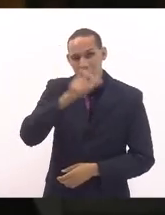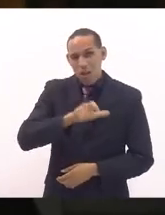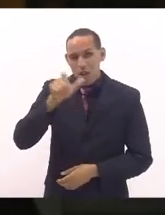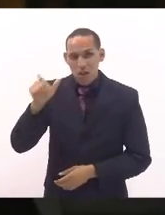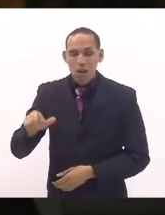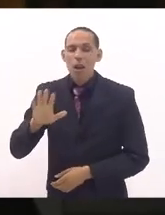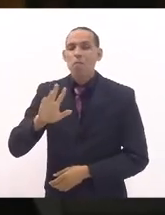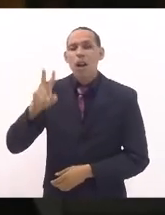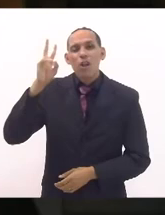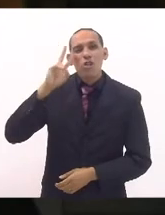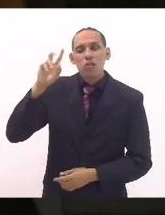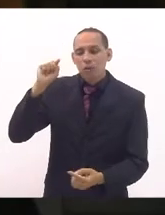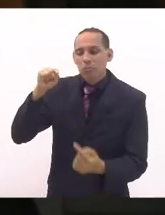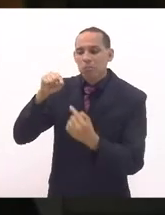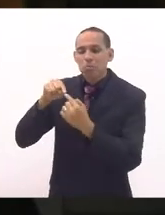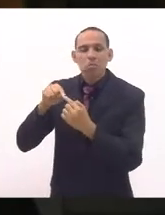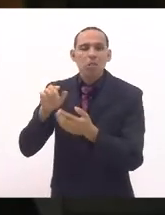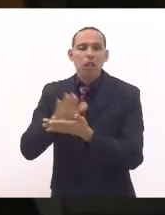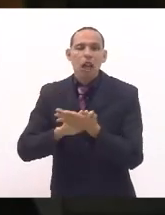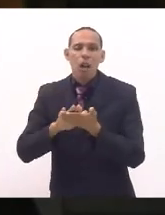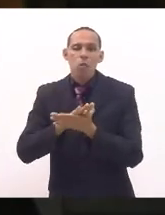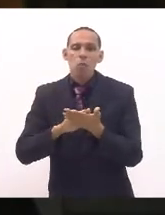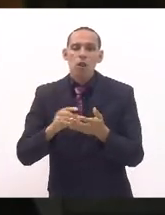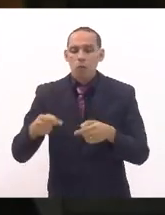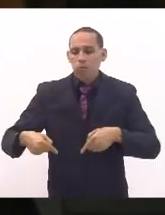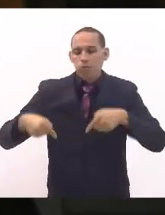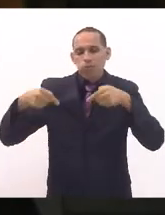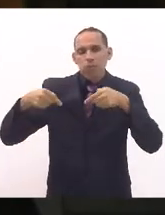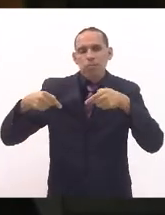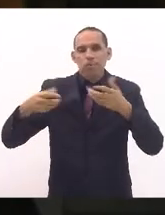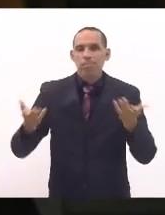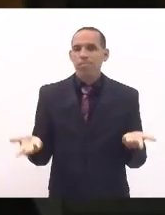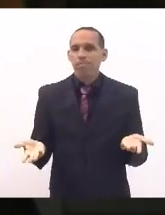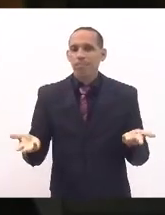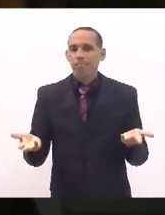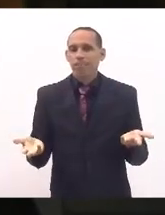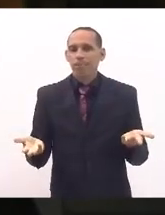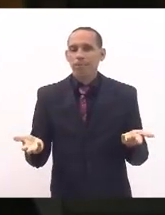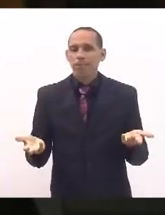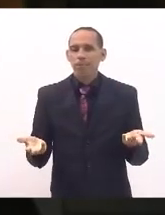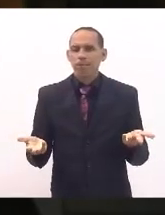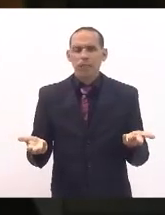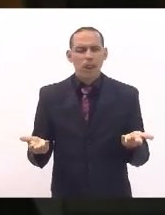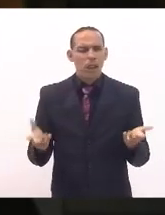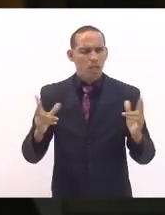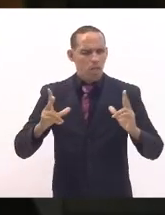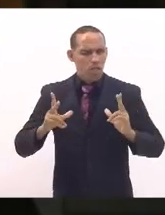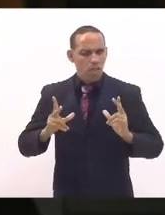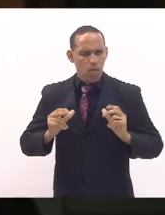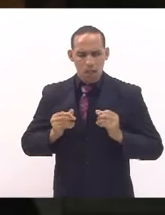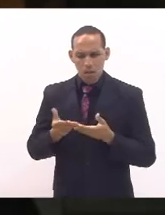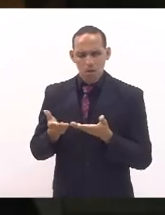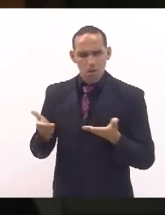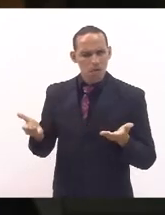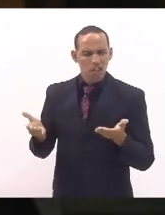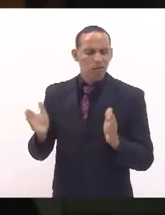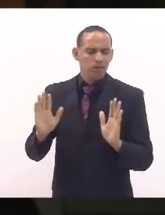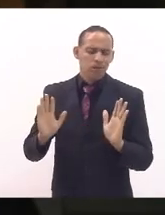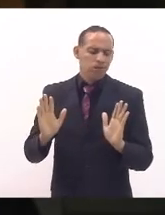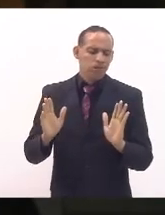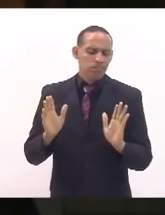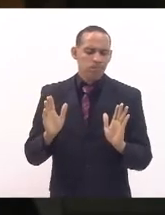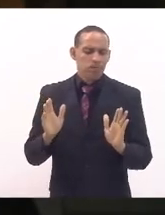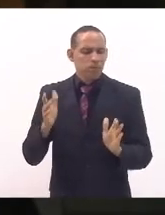histórico compatível com o desafio exposto. Sem desmerecer a capacidade dos